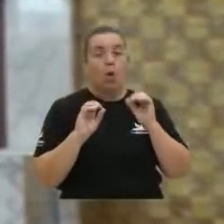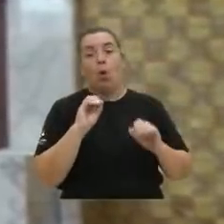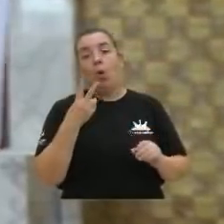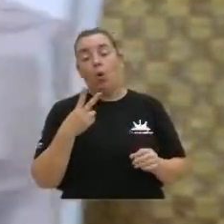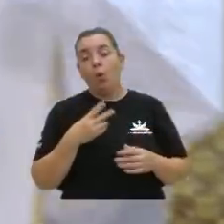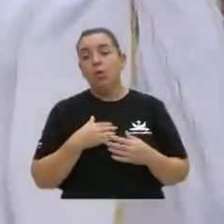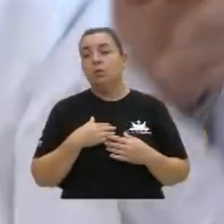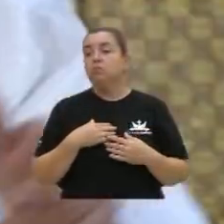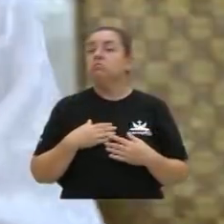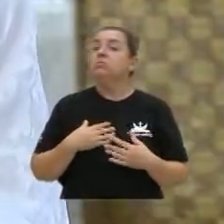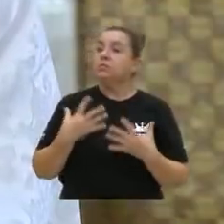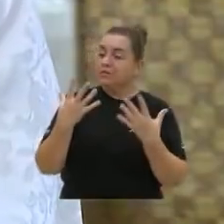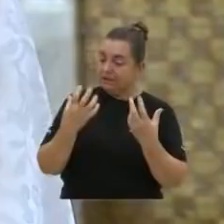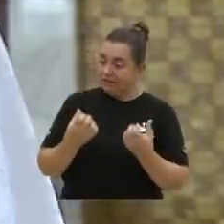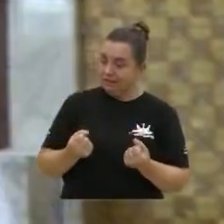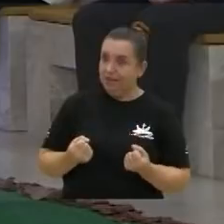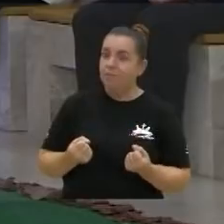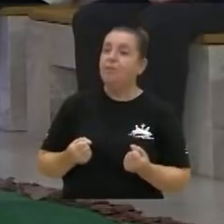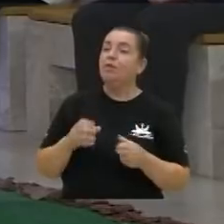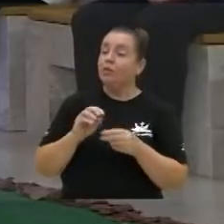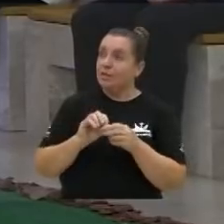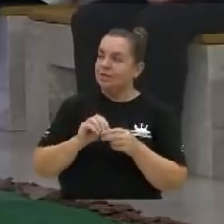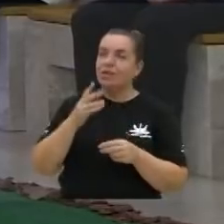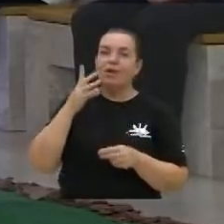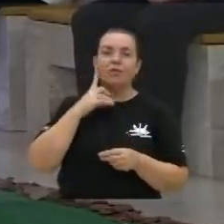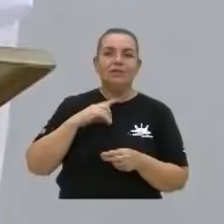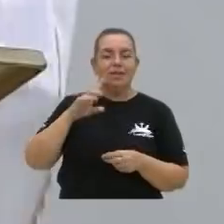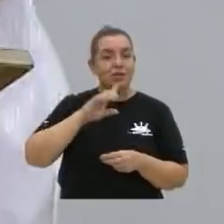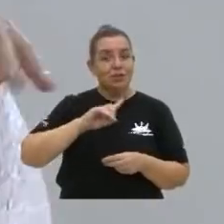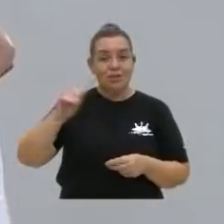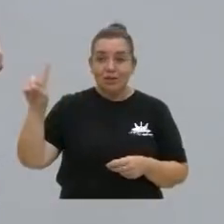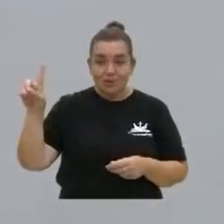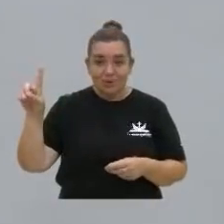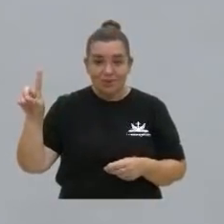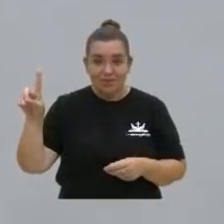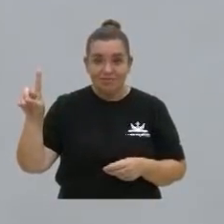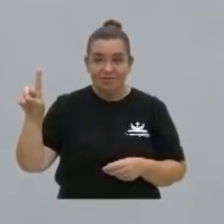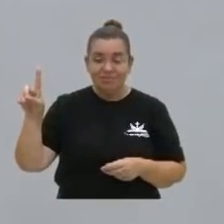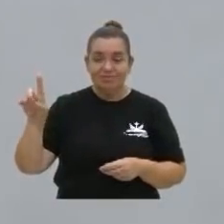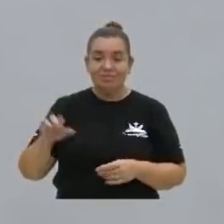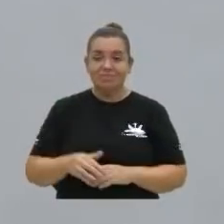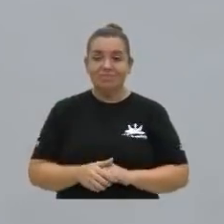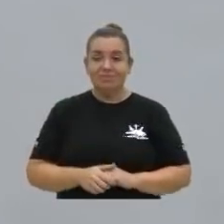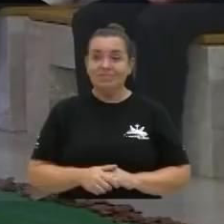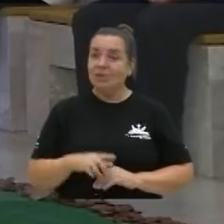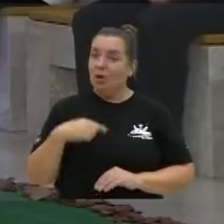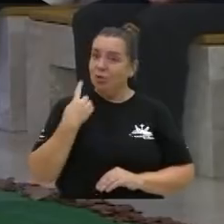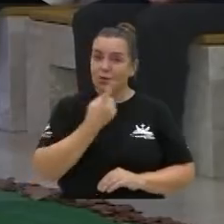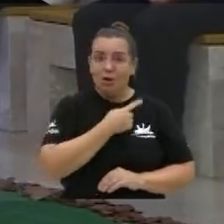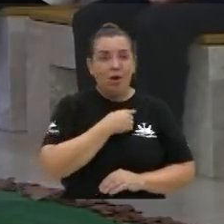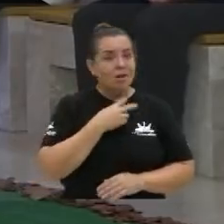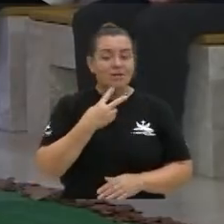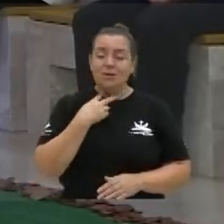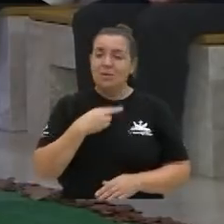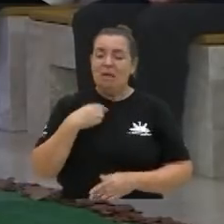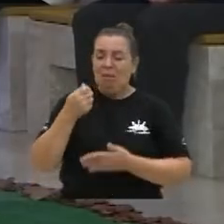Deus. Gamaliel falou isso. E na nossa vida nunca tente lutar contra Deus. Uma pessoa de